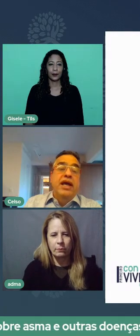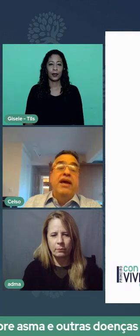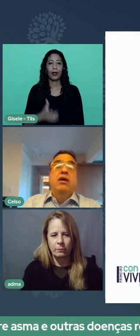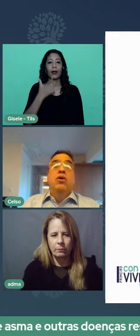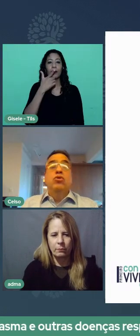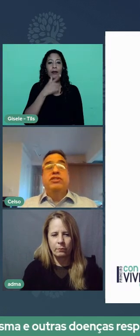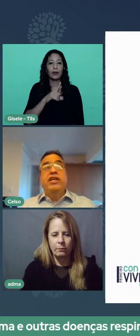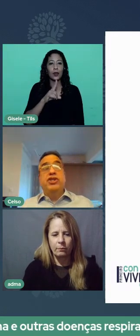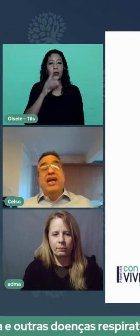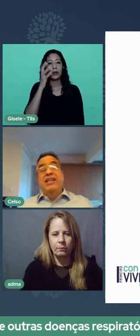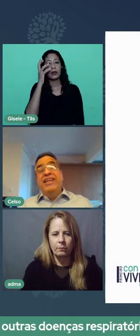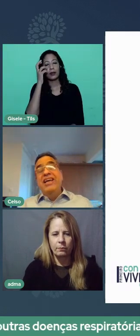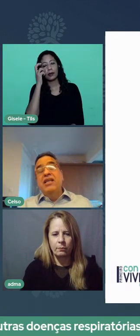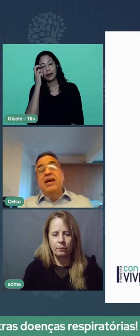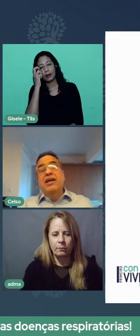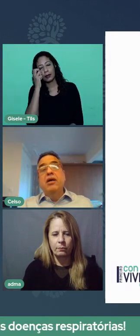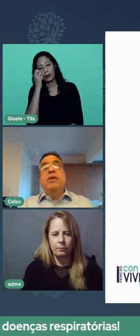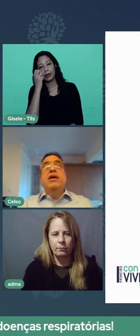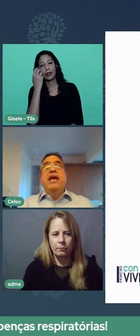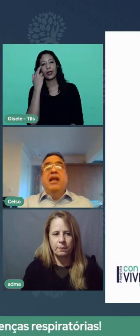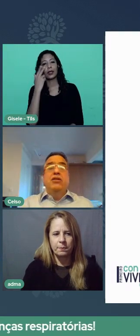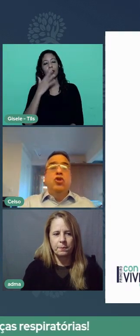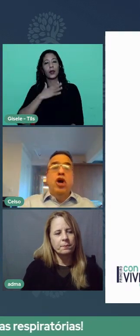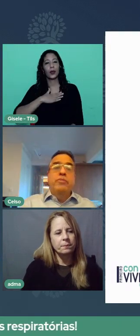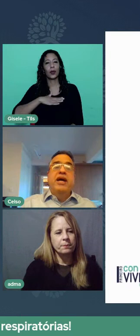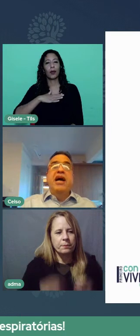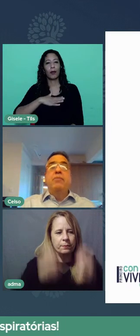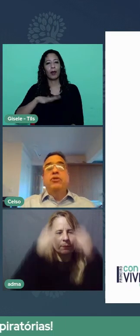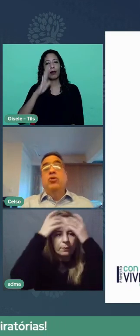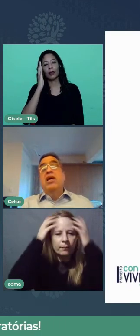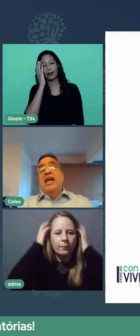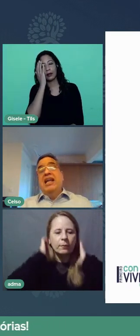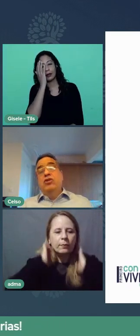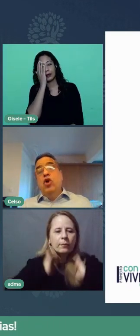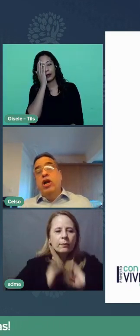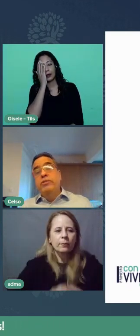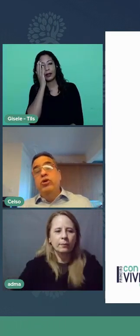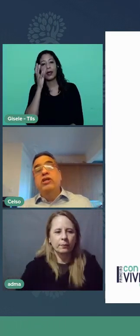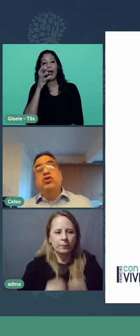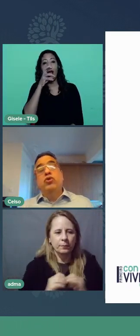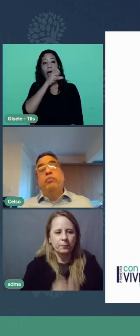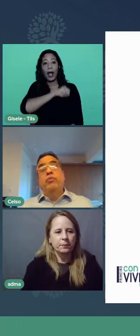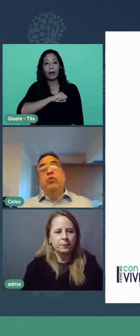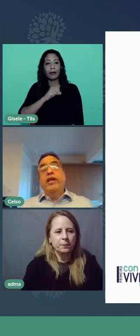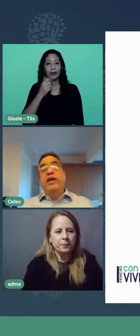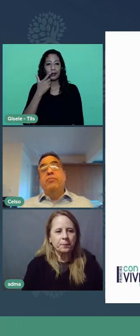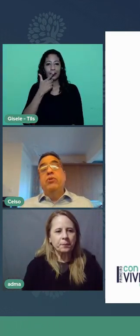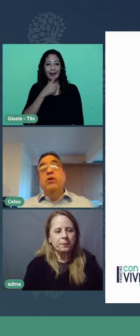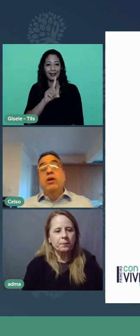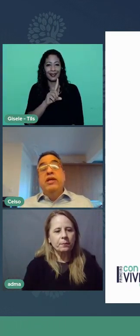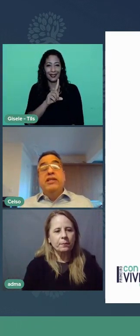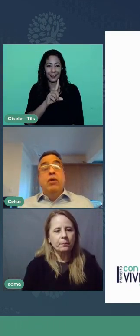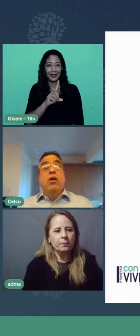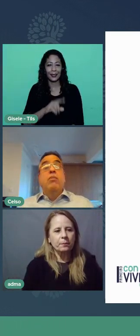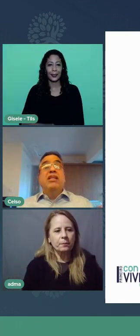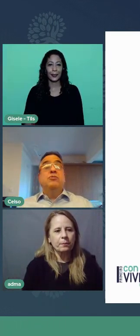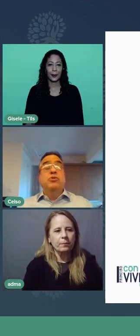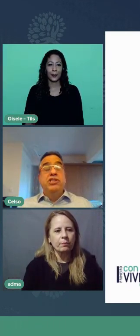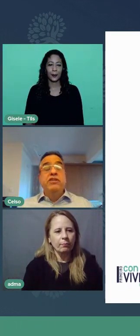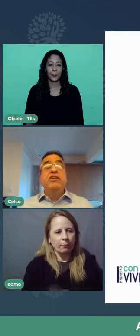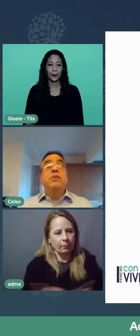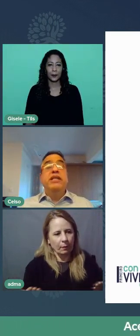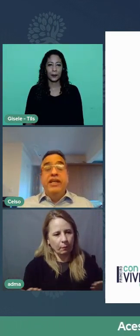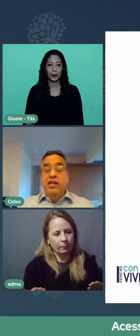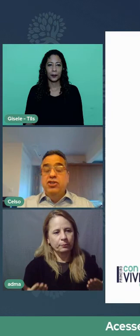normal, né? Ou seja, ela deita na cama, ela dorme rápido, ela dorme durante todo o tempo. Então, é uma